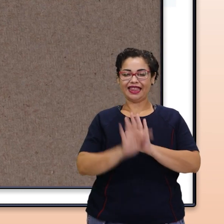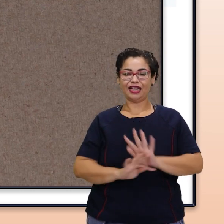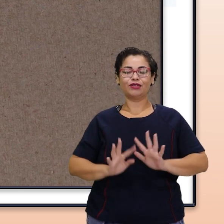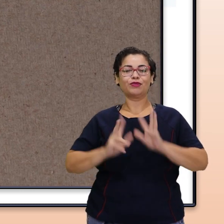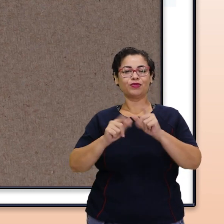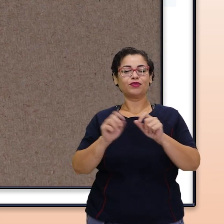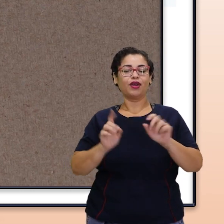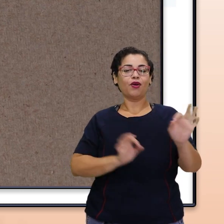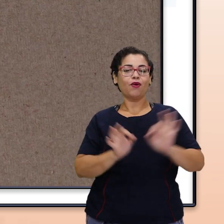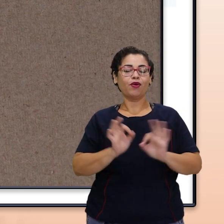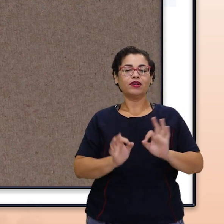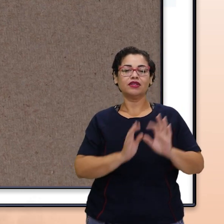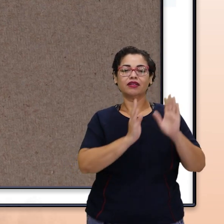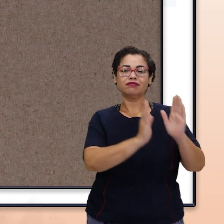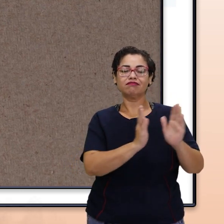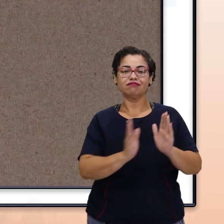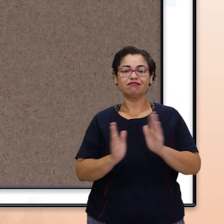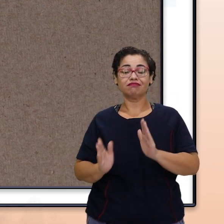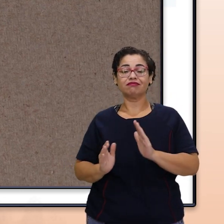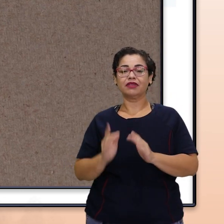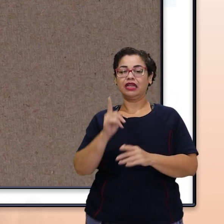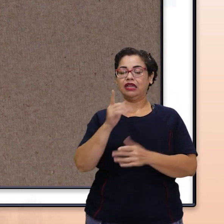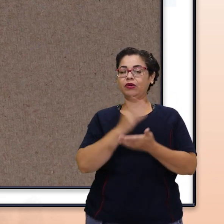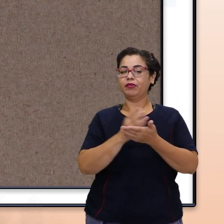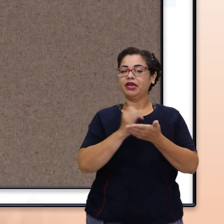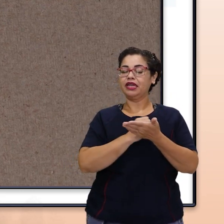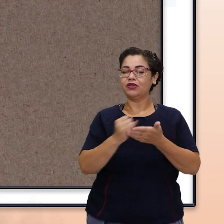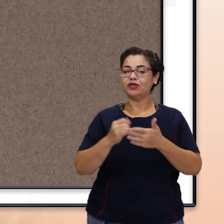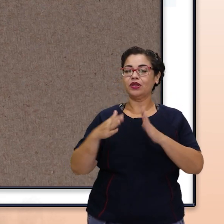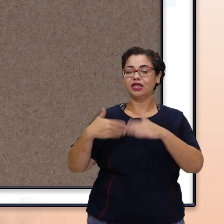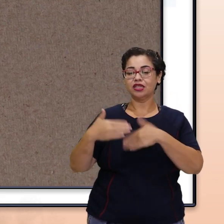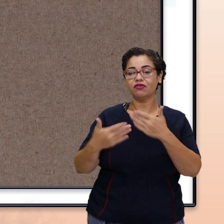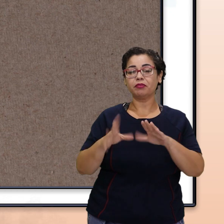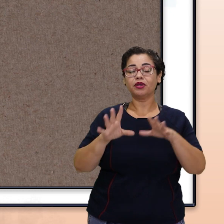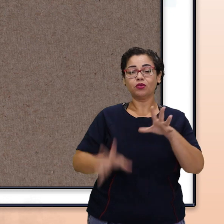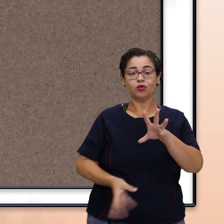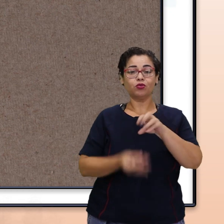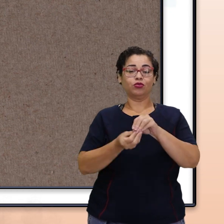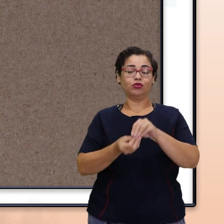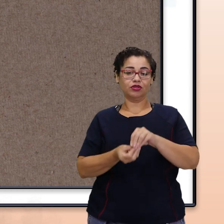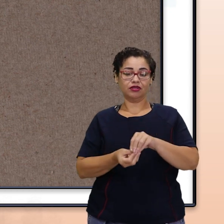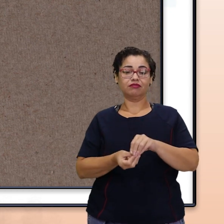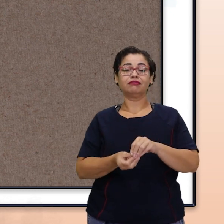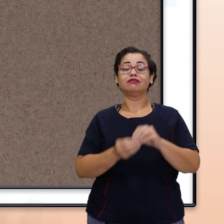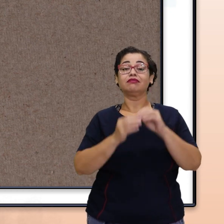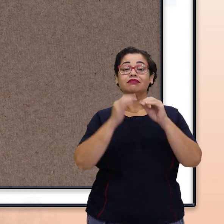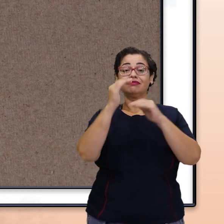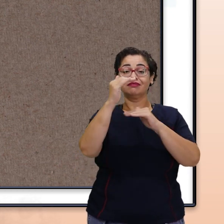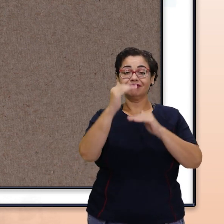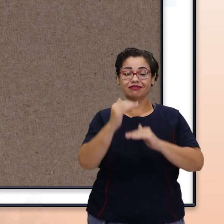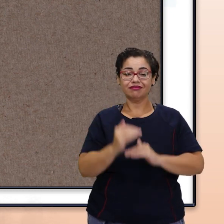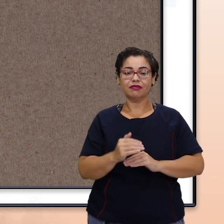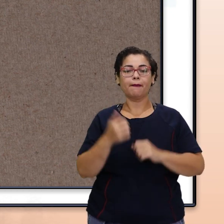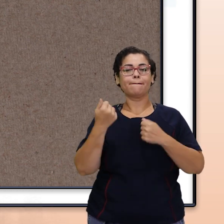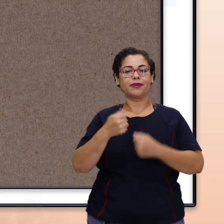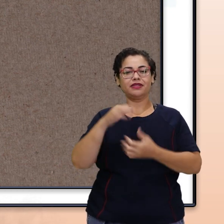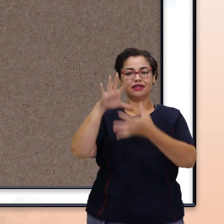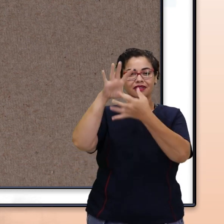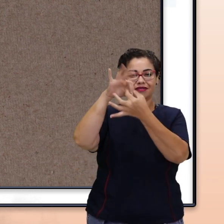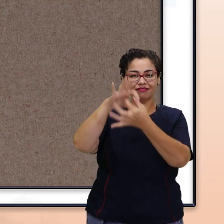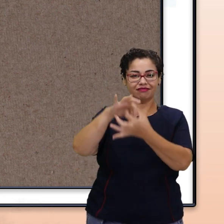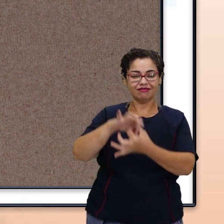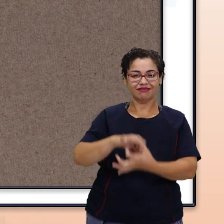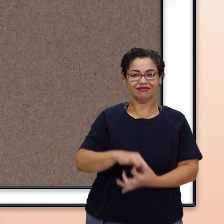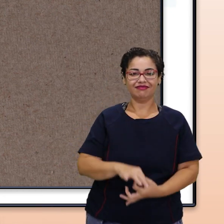todo o texto é organizado em partes, como introdução, desenvolvimento e conclusão, e essas partes precisam